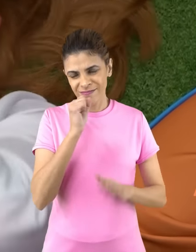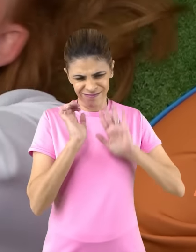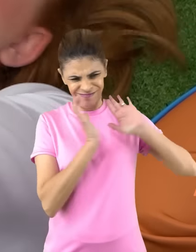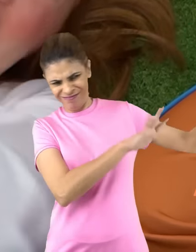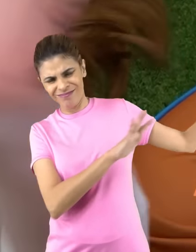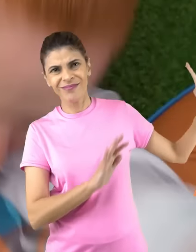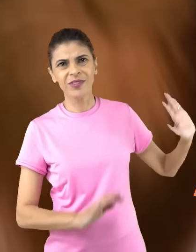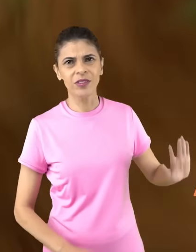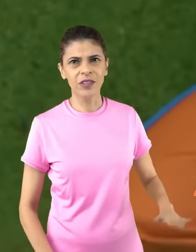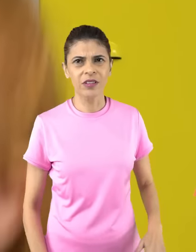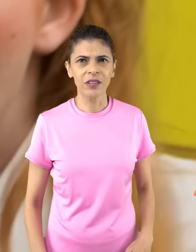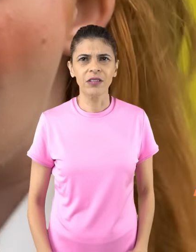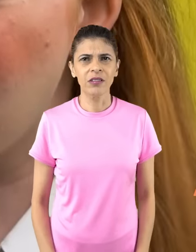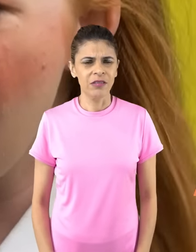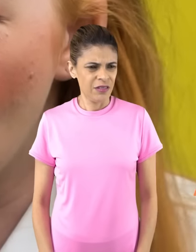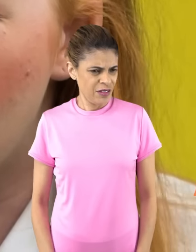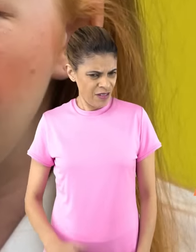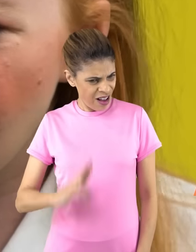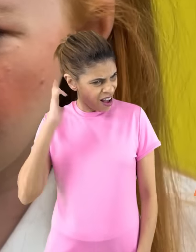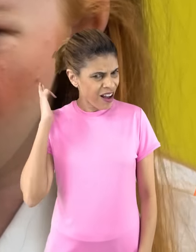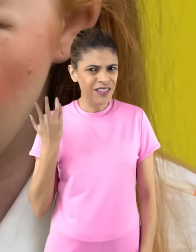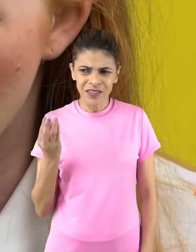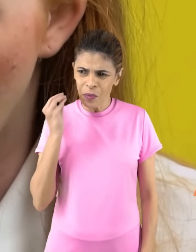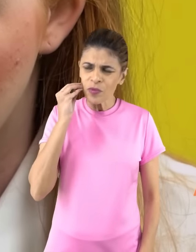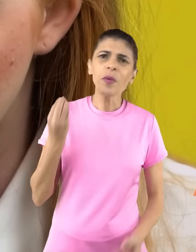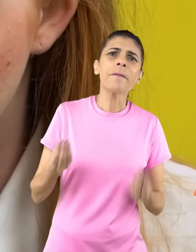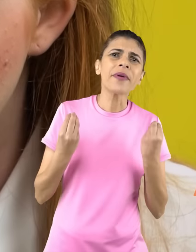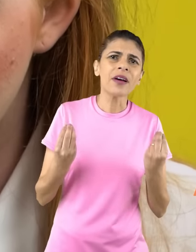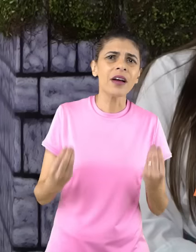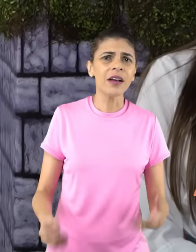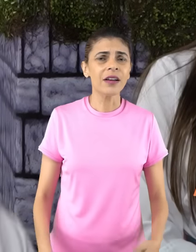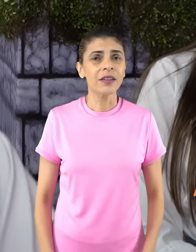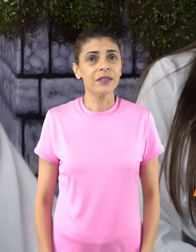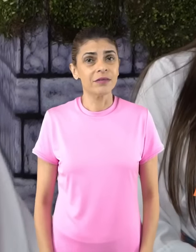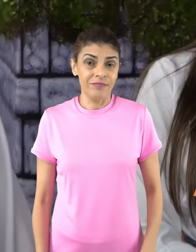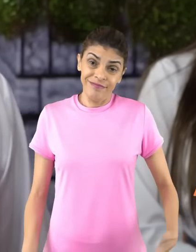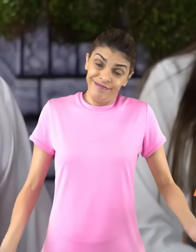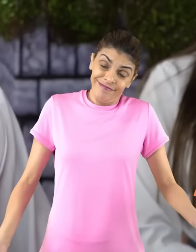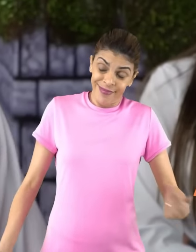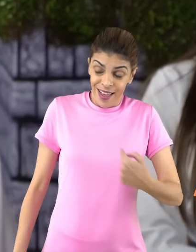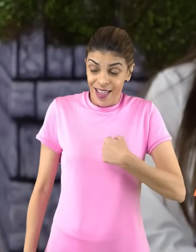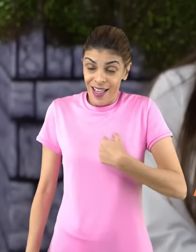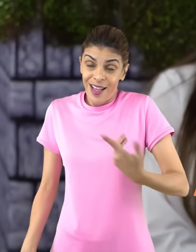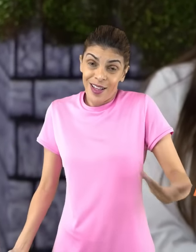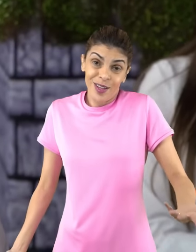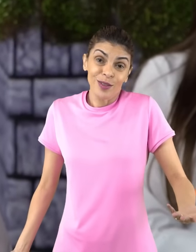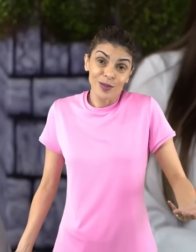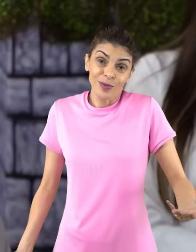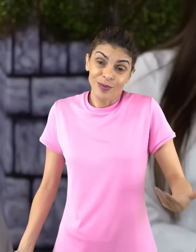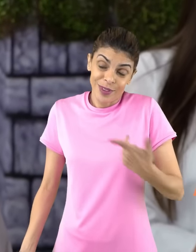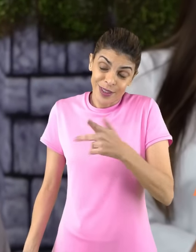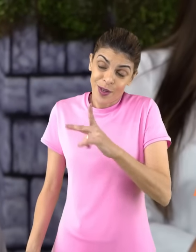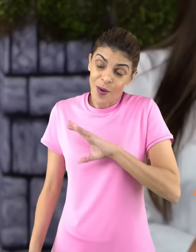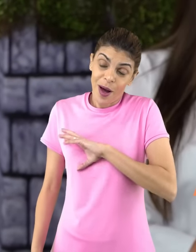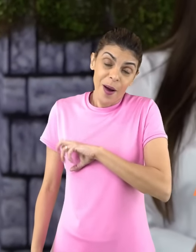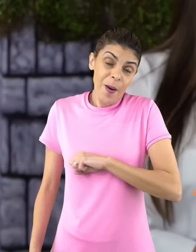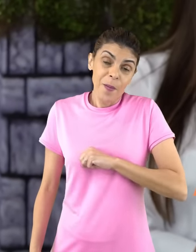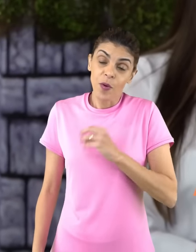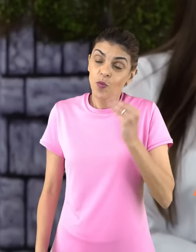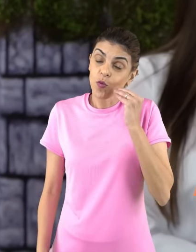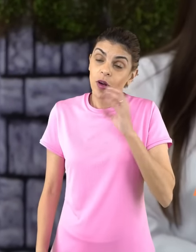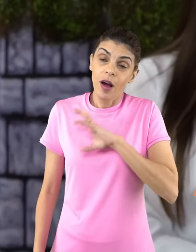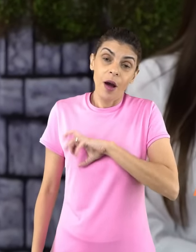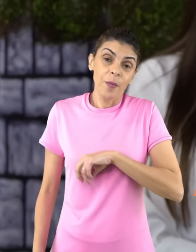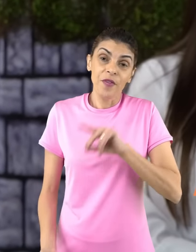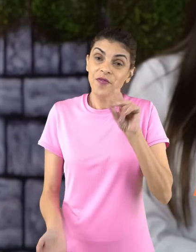Para com isso Rafael, por que você me beijou? É porque eu sou o único que tem um beijo